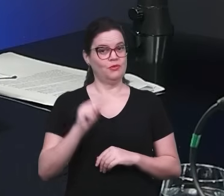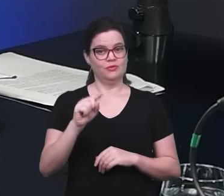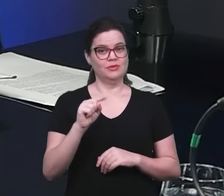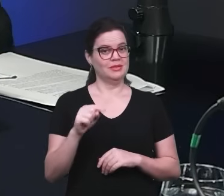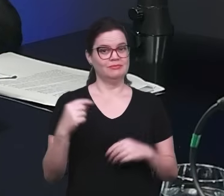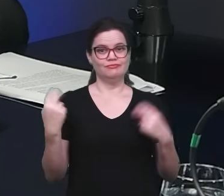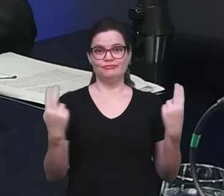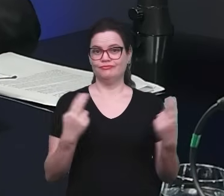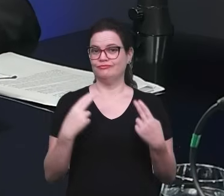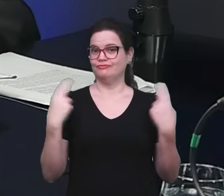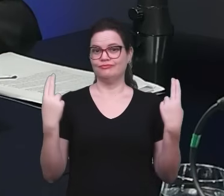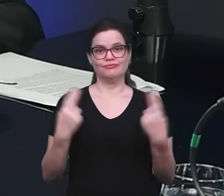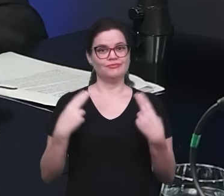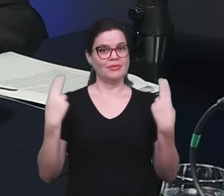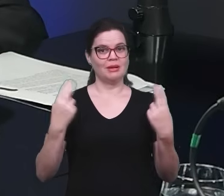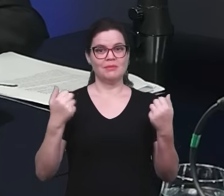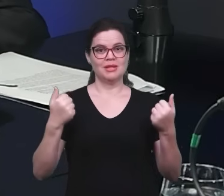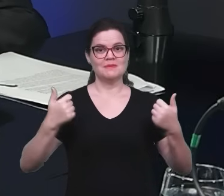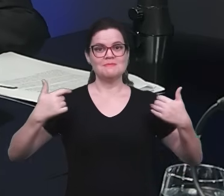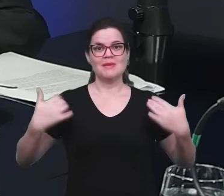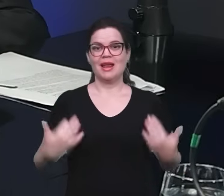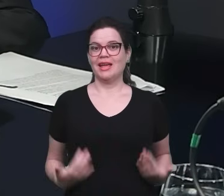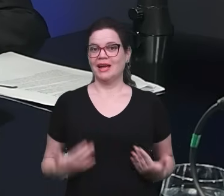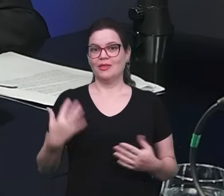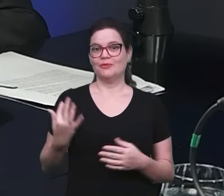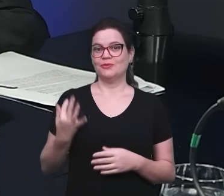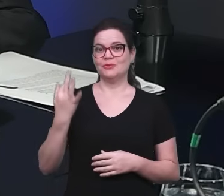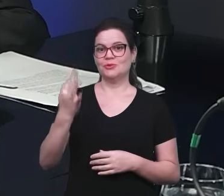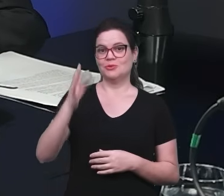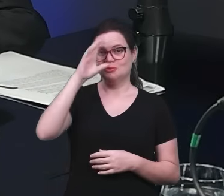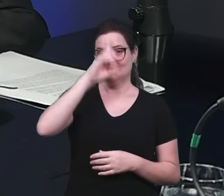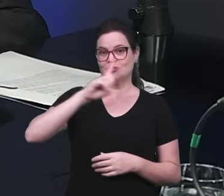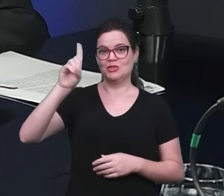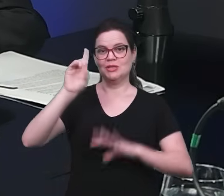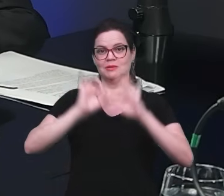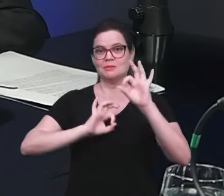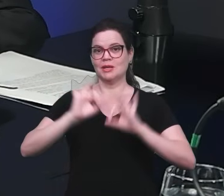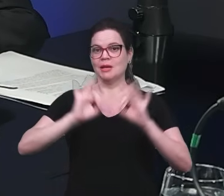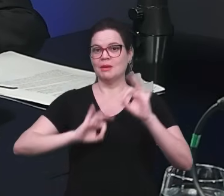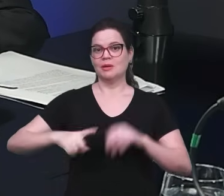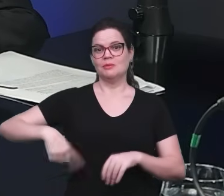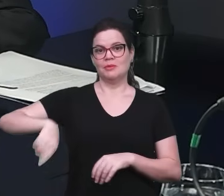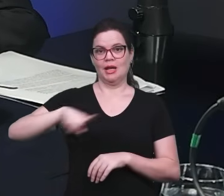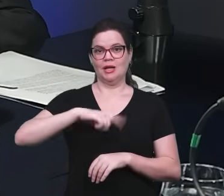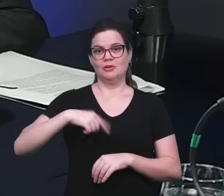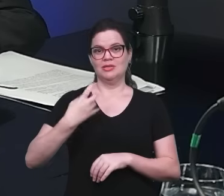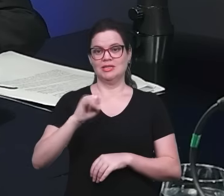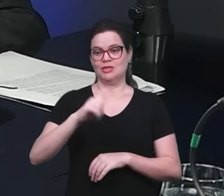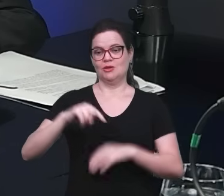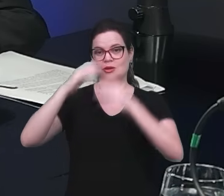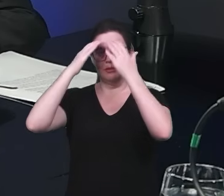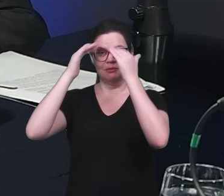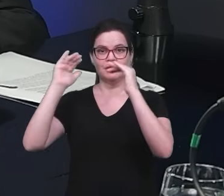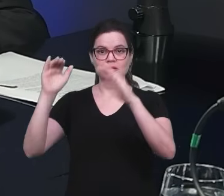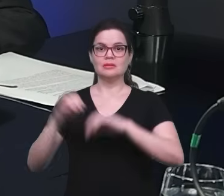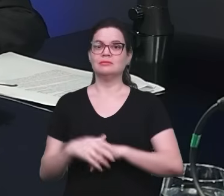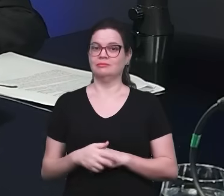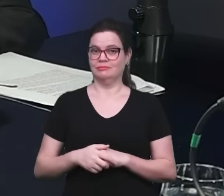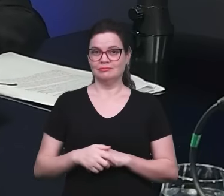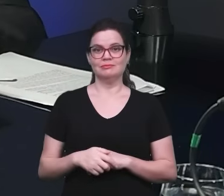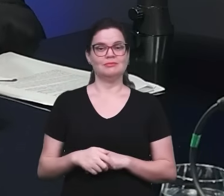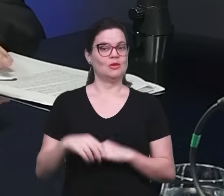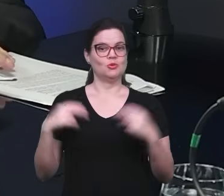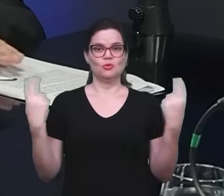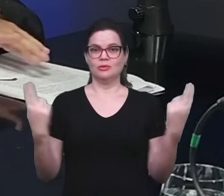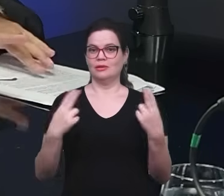ideia das bênçãos que Deus tem reservado para nós através da obediência. Glória a Deus. Então,